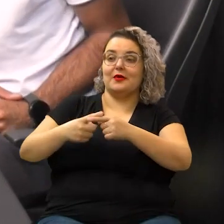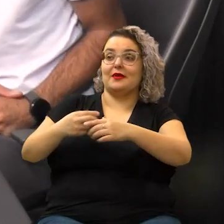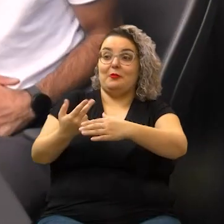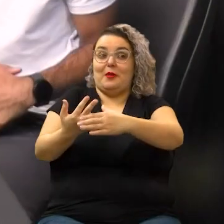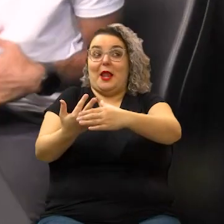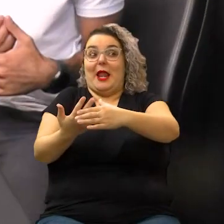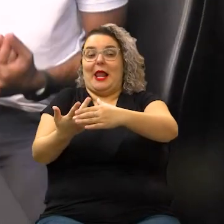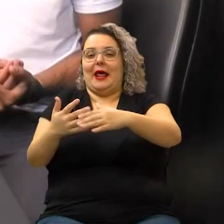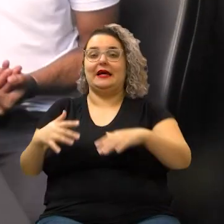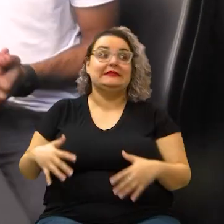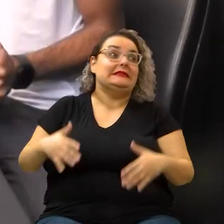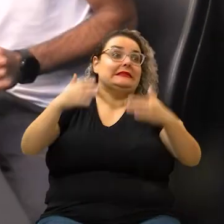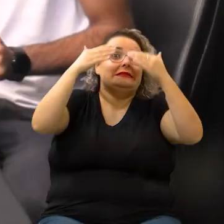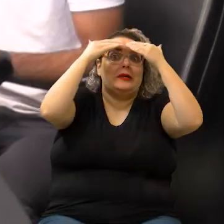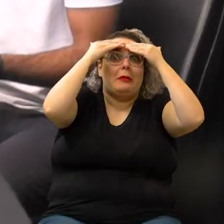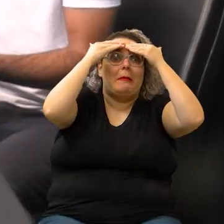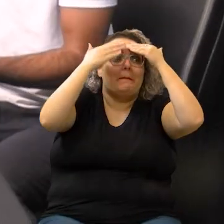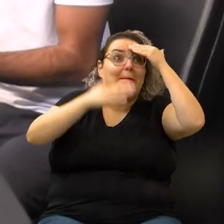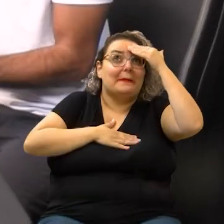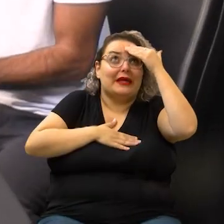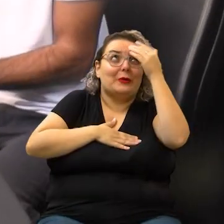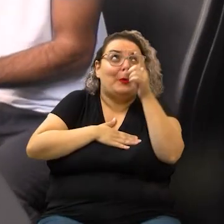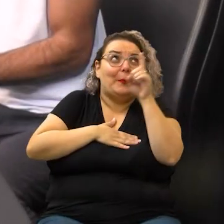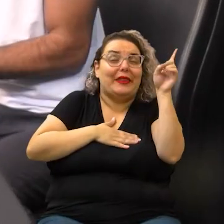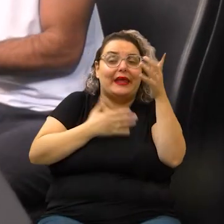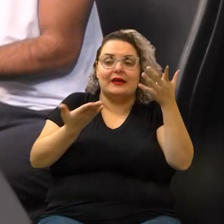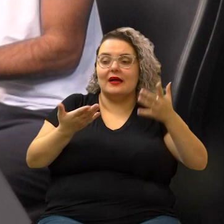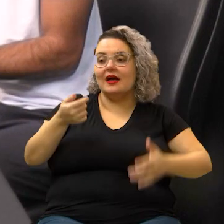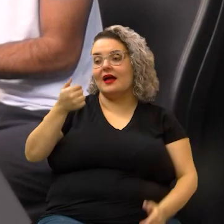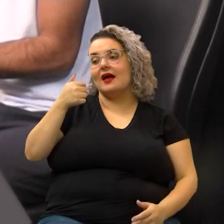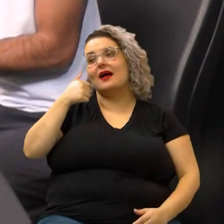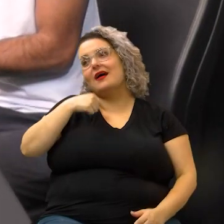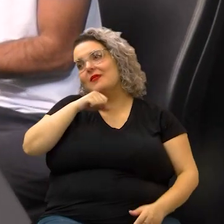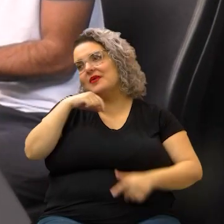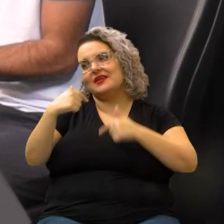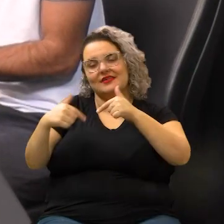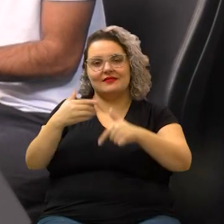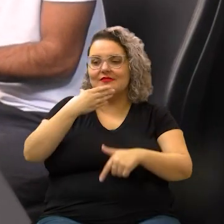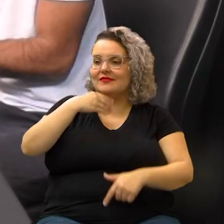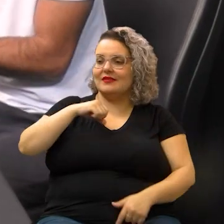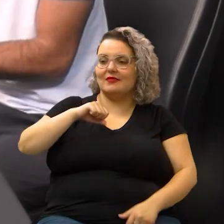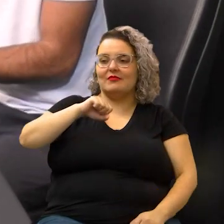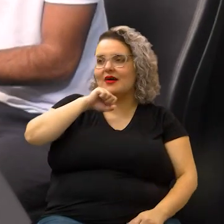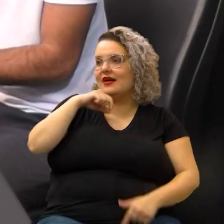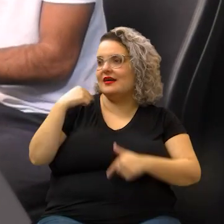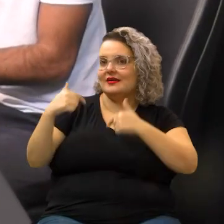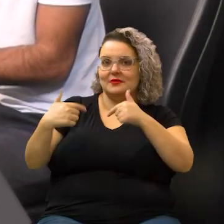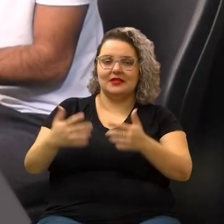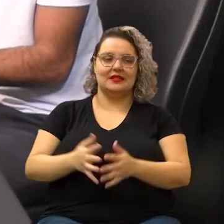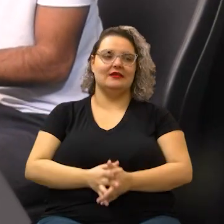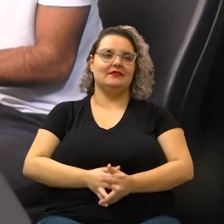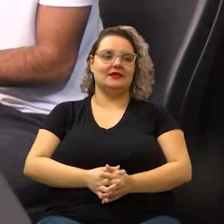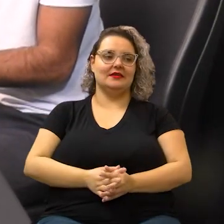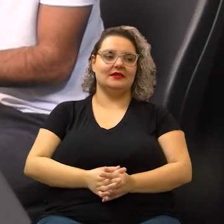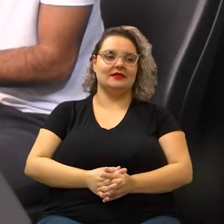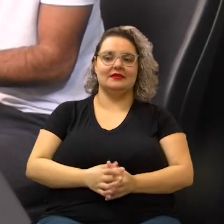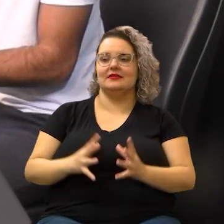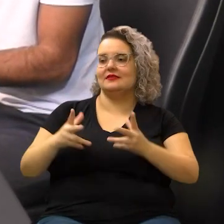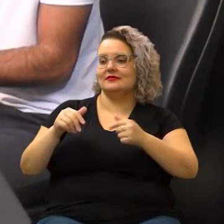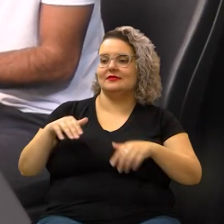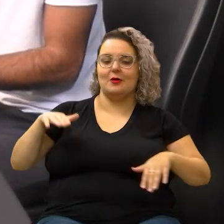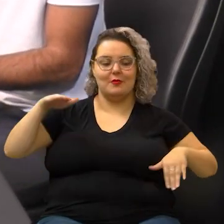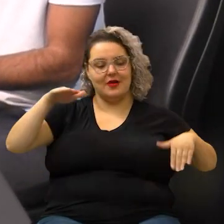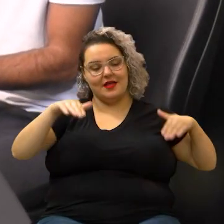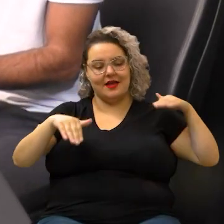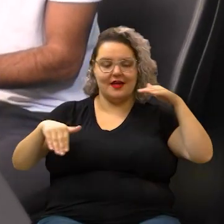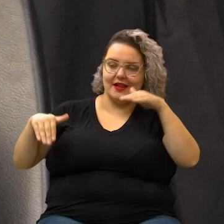ali. Meu Deus. As mães ficavam doidas. A mãe trabalhava, né? O pai, a mãe trabalhavam. E a gente ia tudo